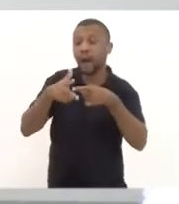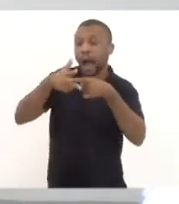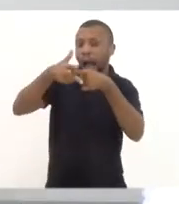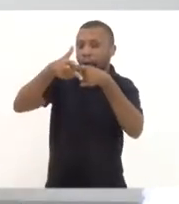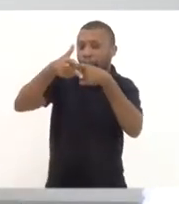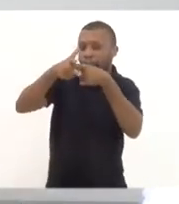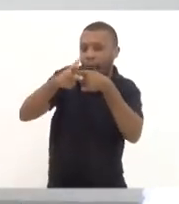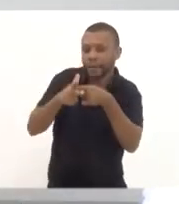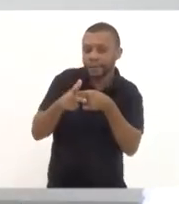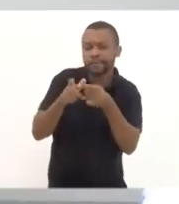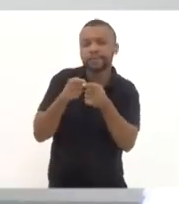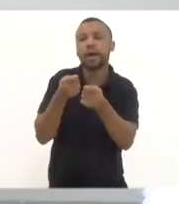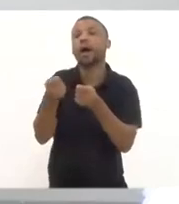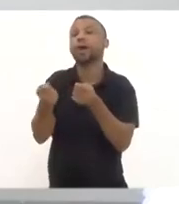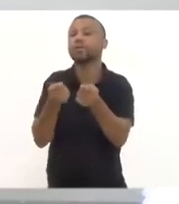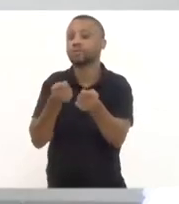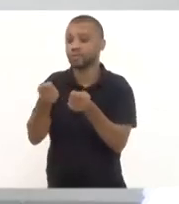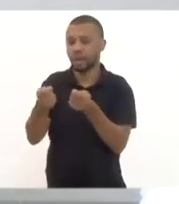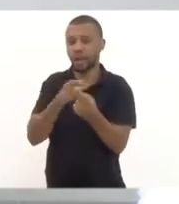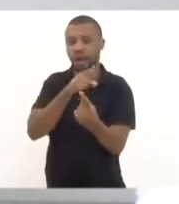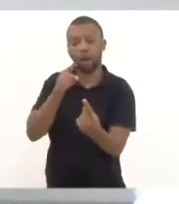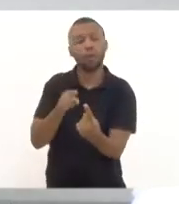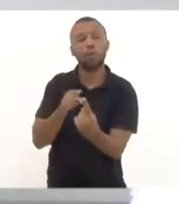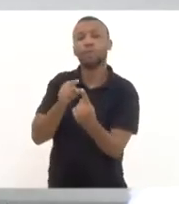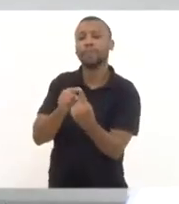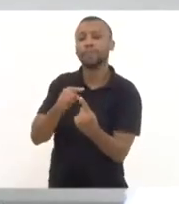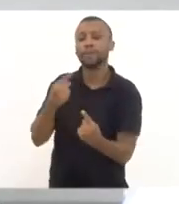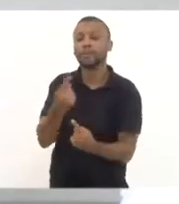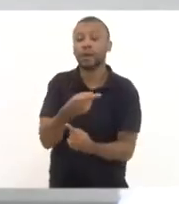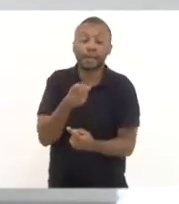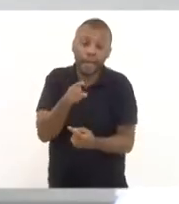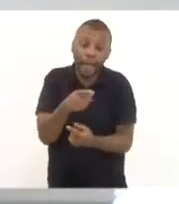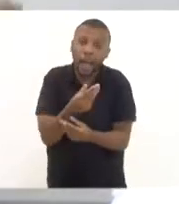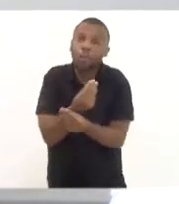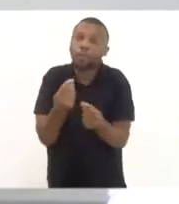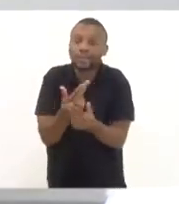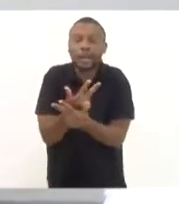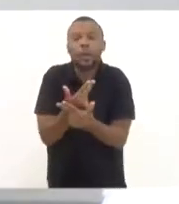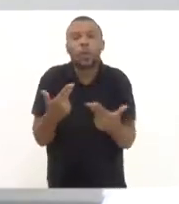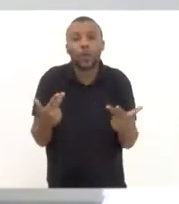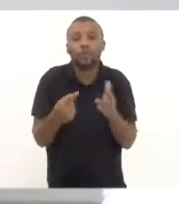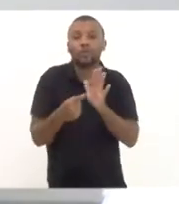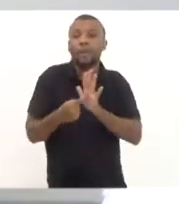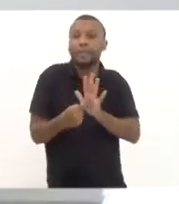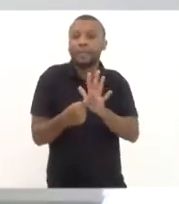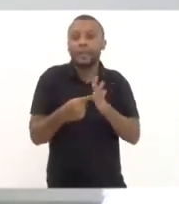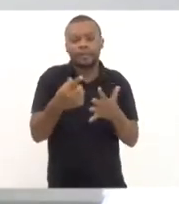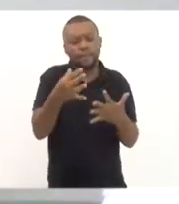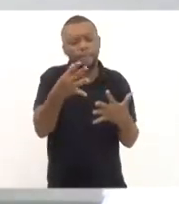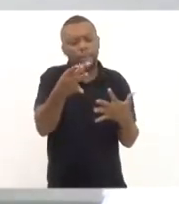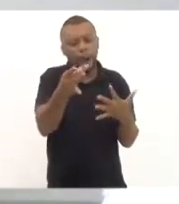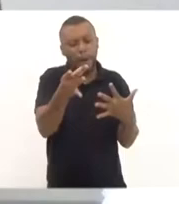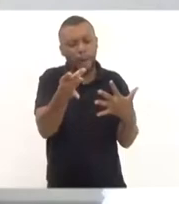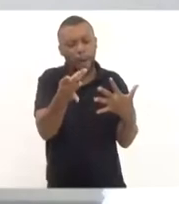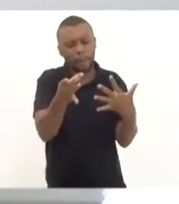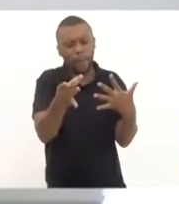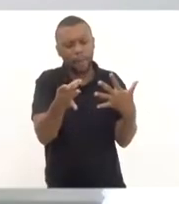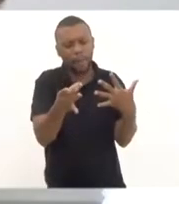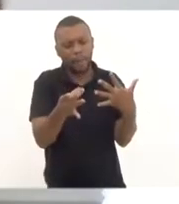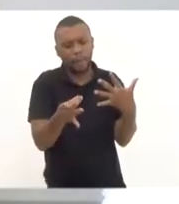quer dizer para que realmente a gente porque é muita coisa vou foi apresentado muita coisa